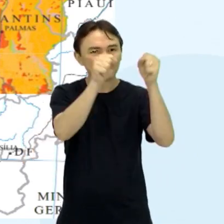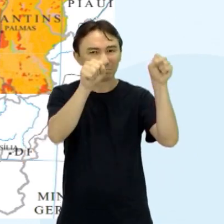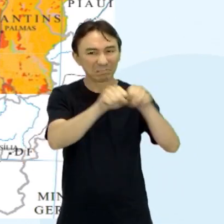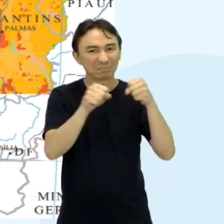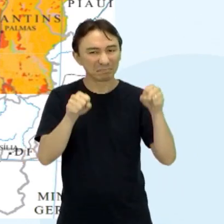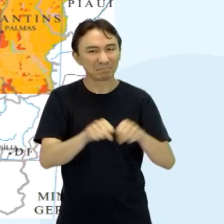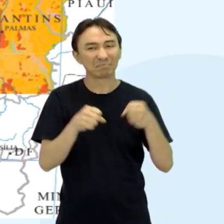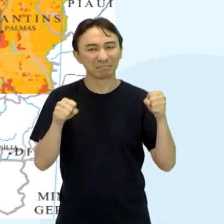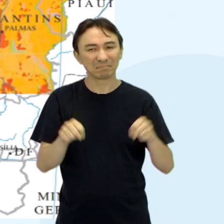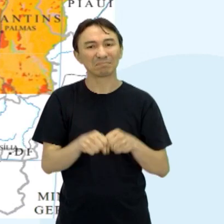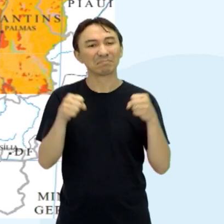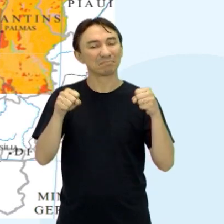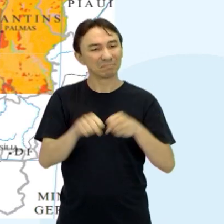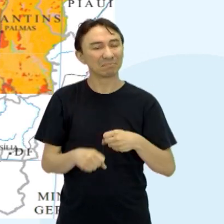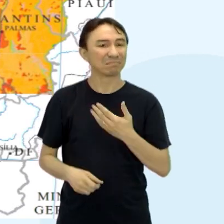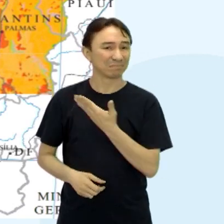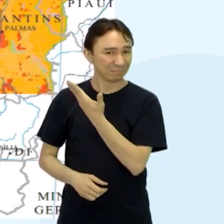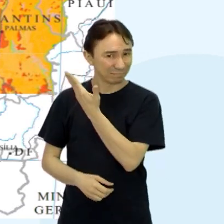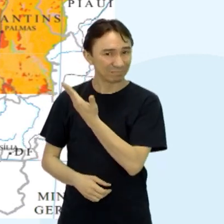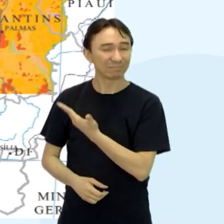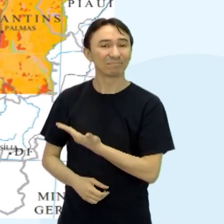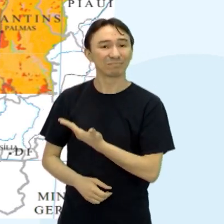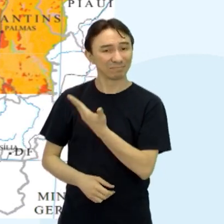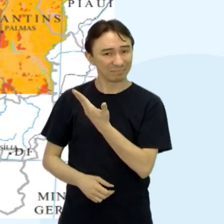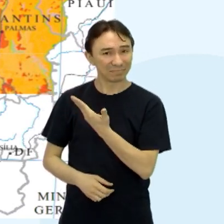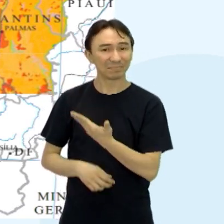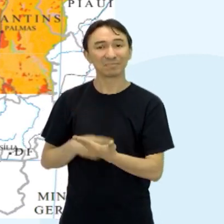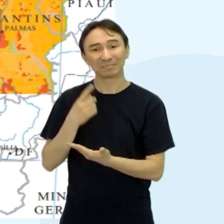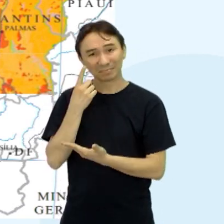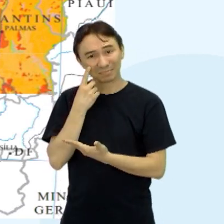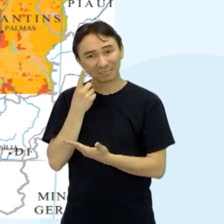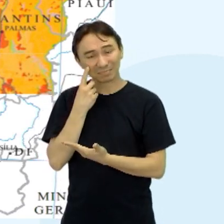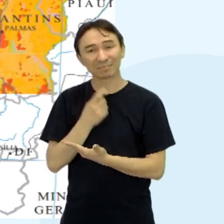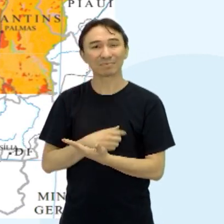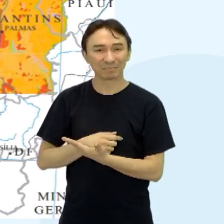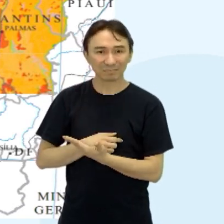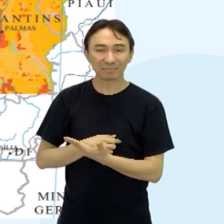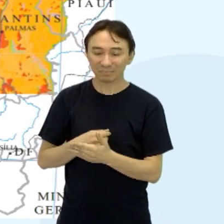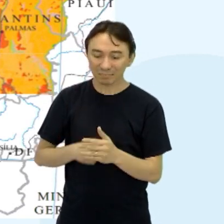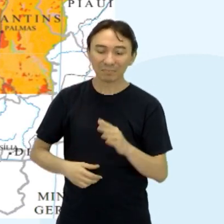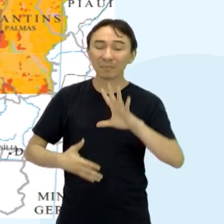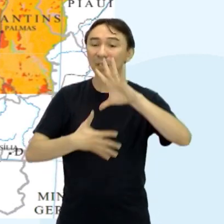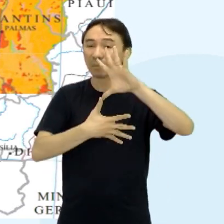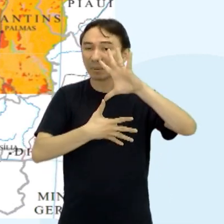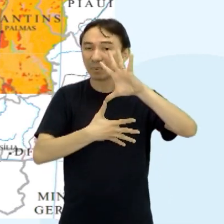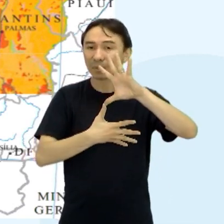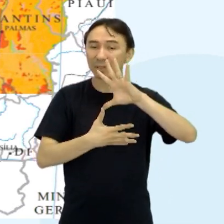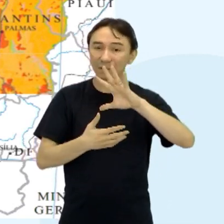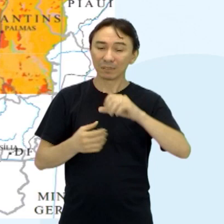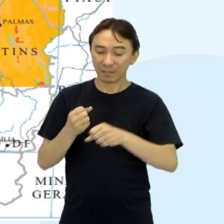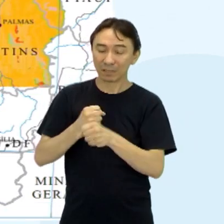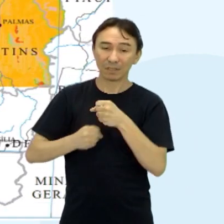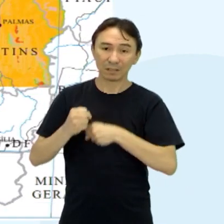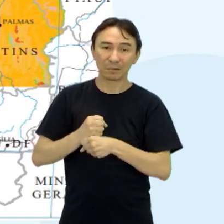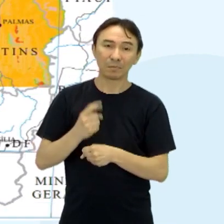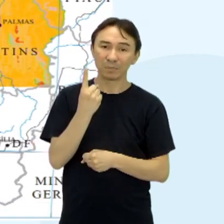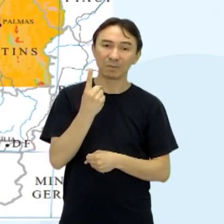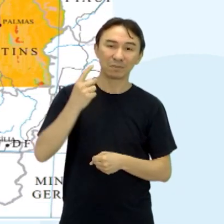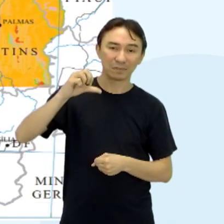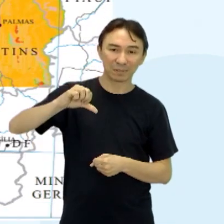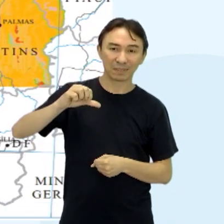a diferença que nós tivemos aí nessa relação, né, tendo um mapa de 1976. Dá para voltar o mapa de